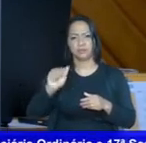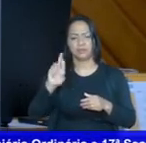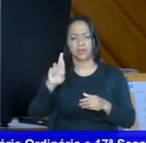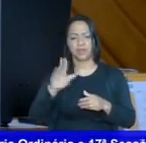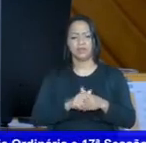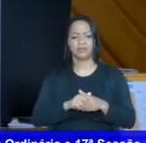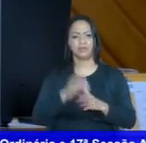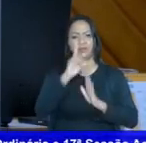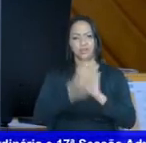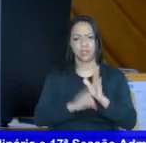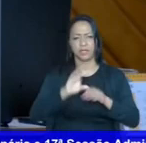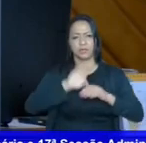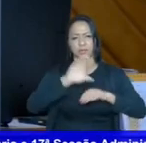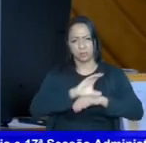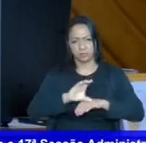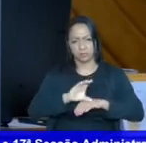constitucional.